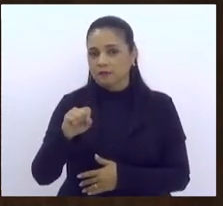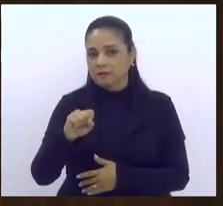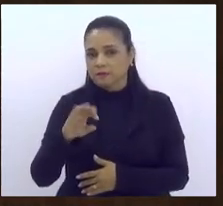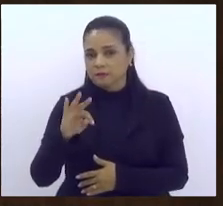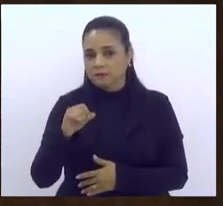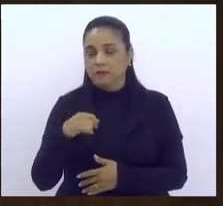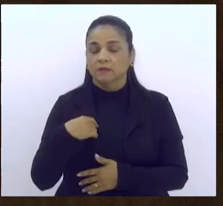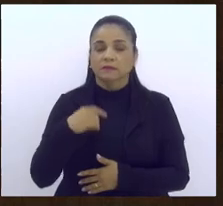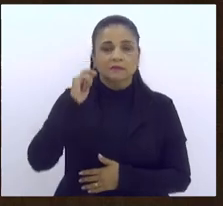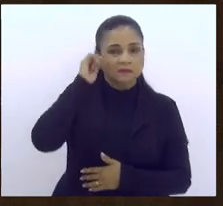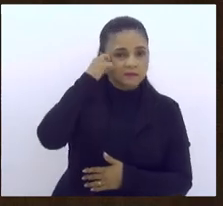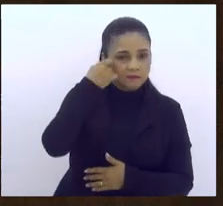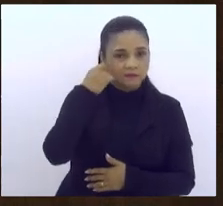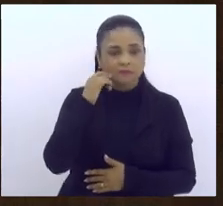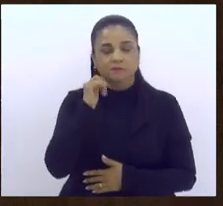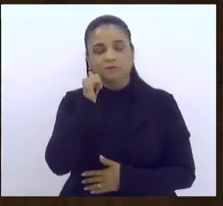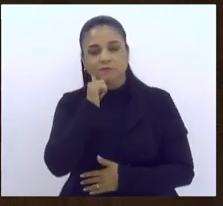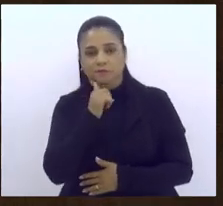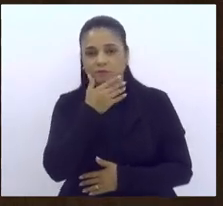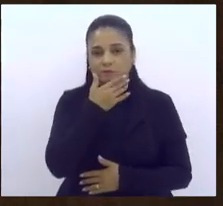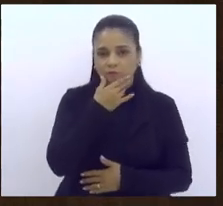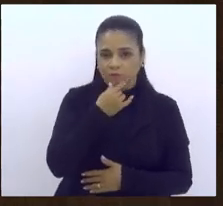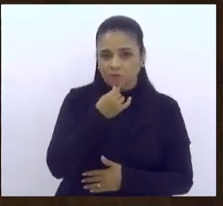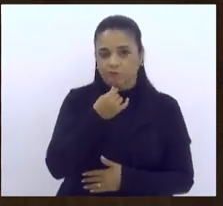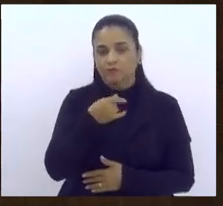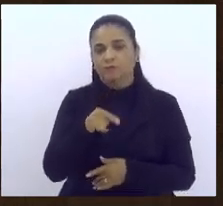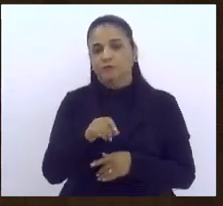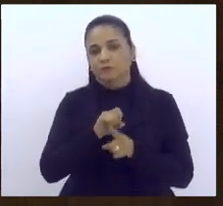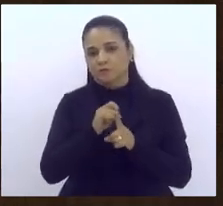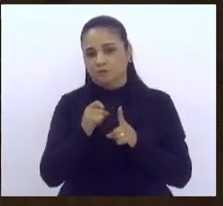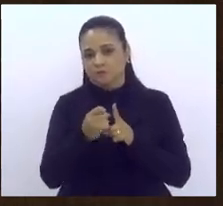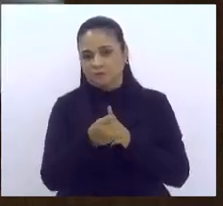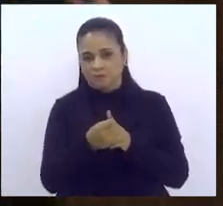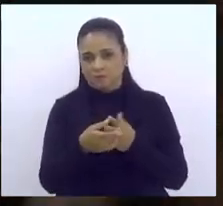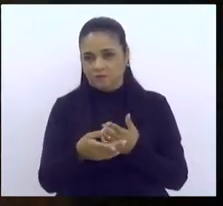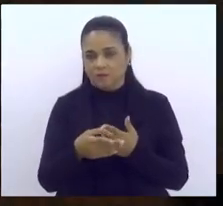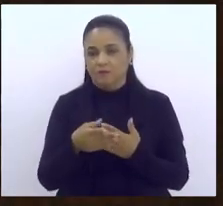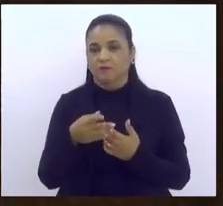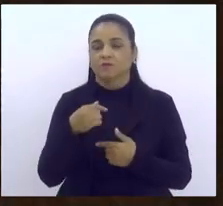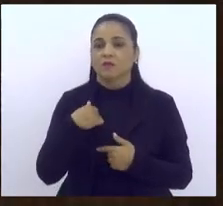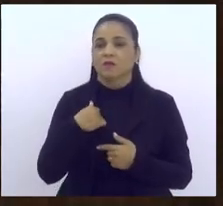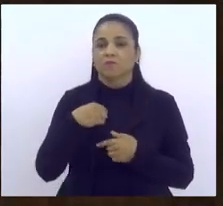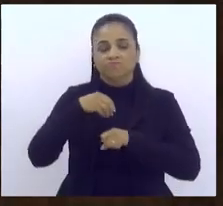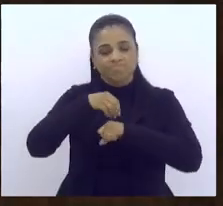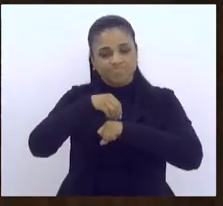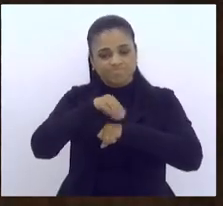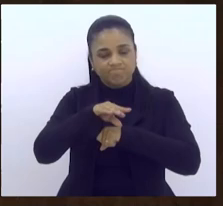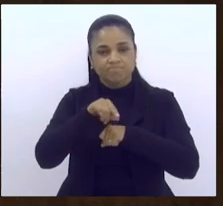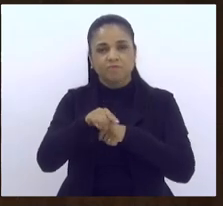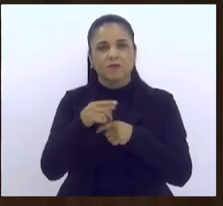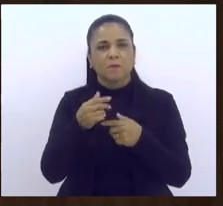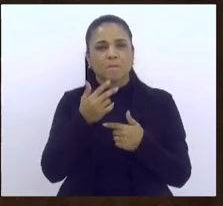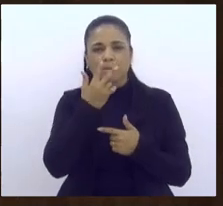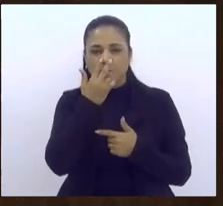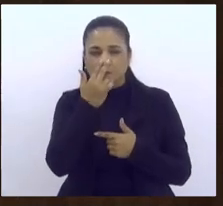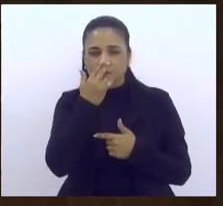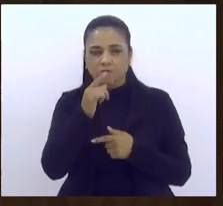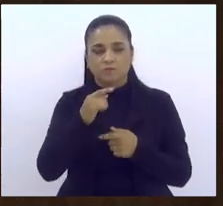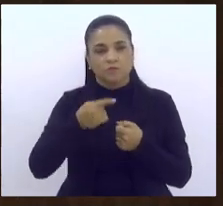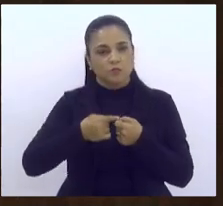negros e negras à margem da sociedade. Eu fiz uma indicação legislativa similar para o município de São